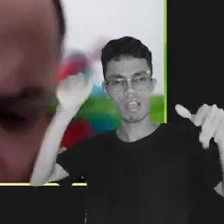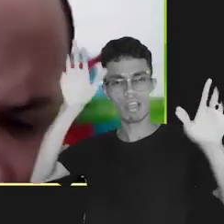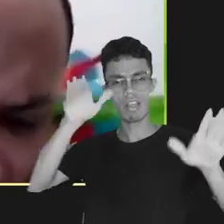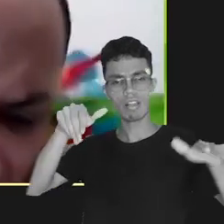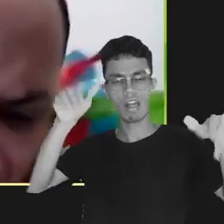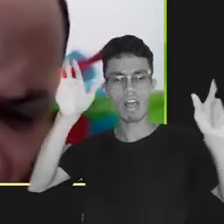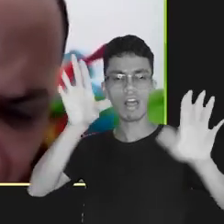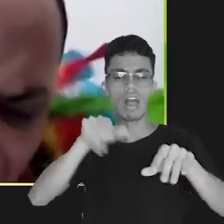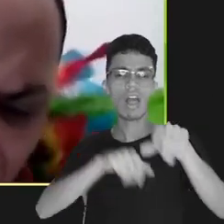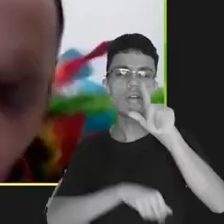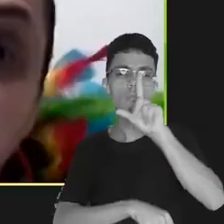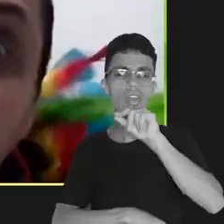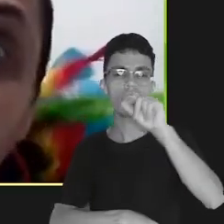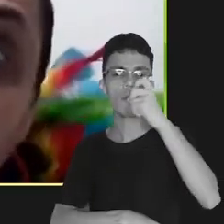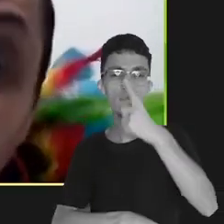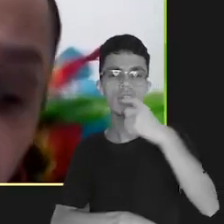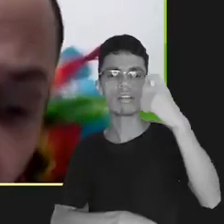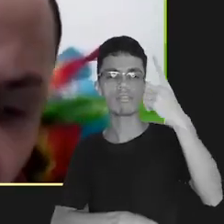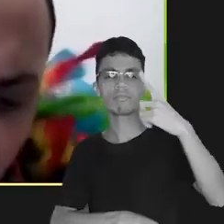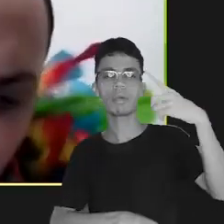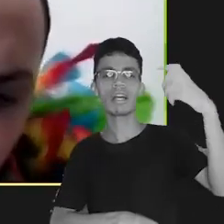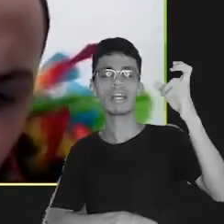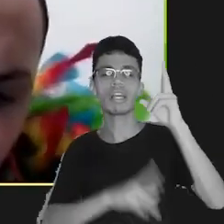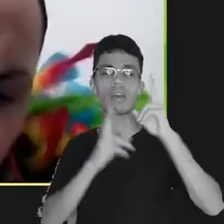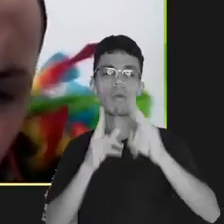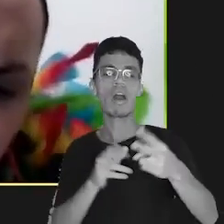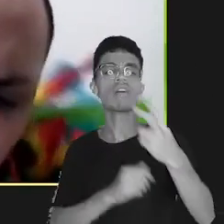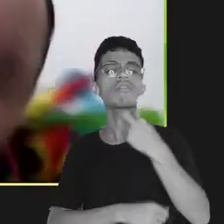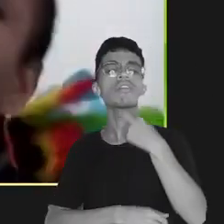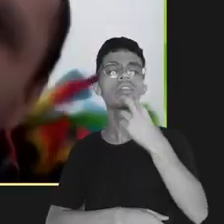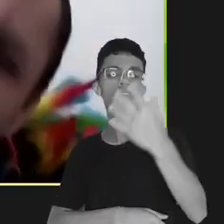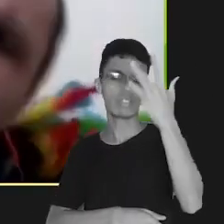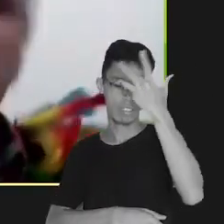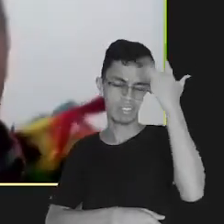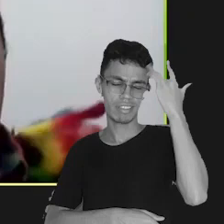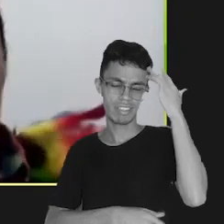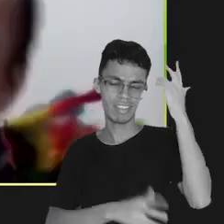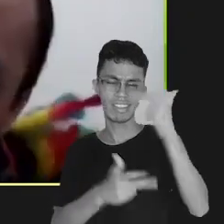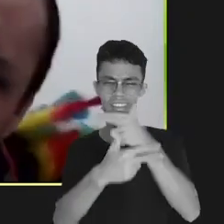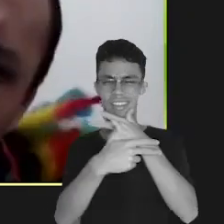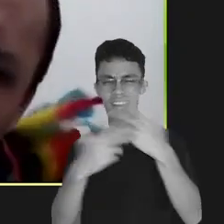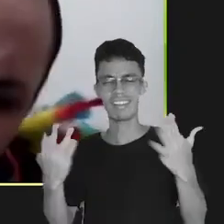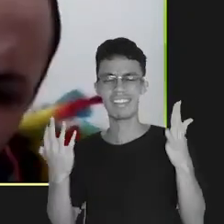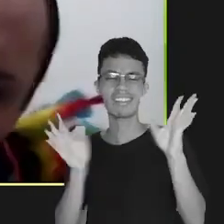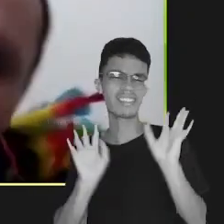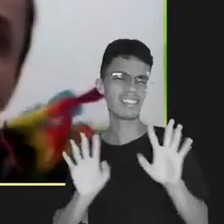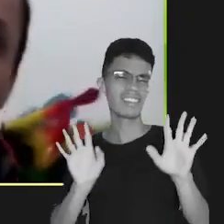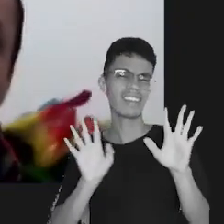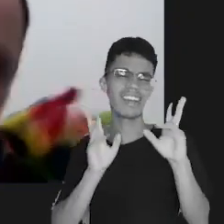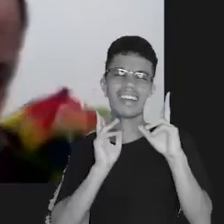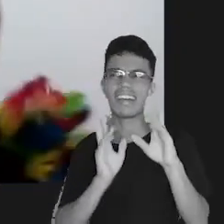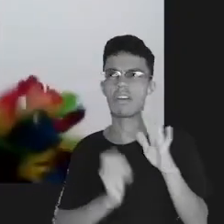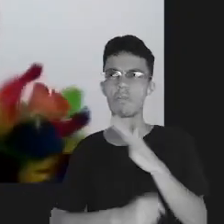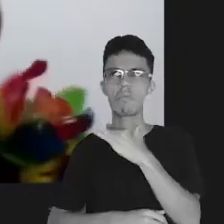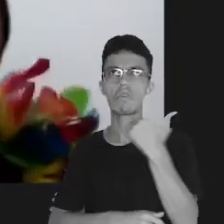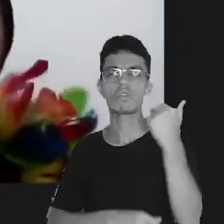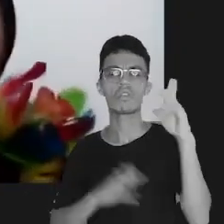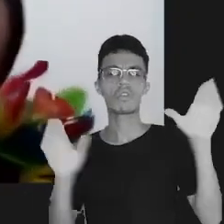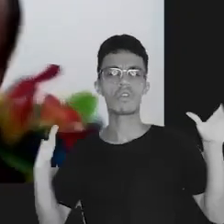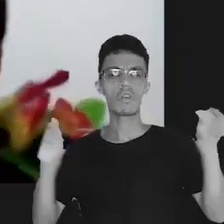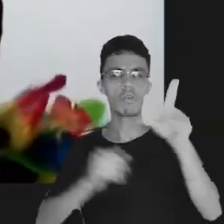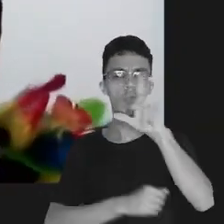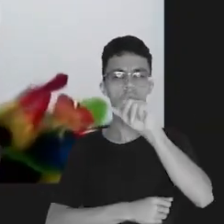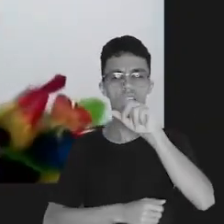se ouvia, como um grito de gente. Que coisa é a morte de um pássaro? Ruído surdo